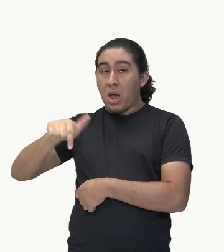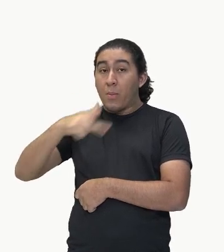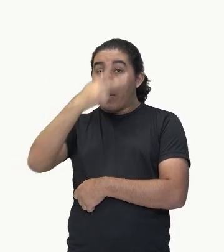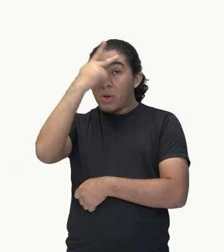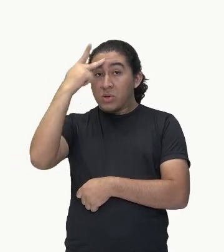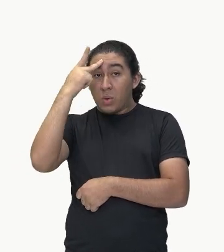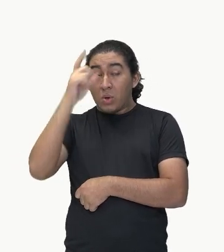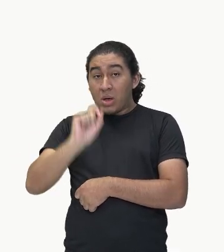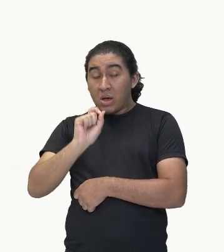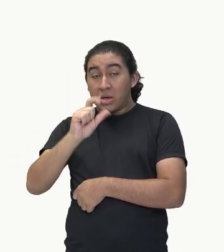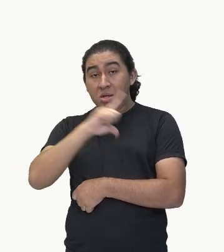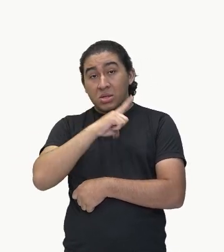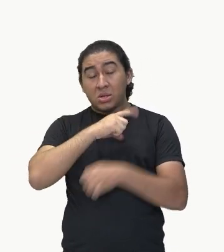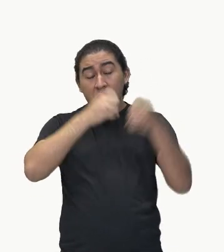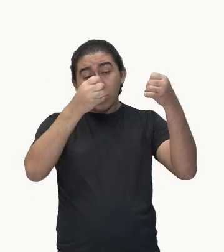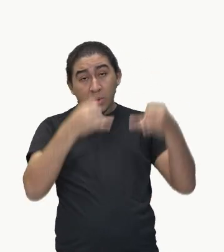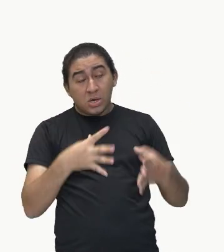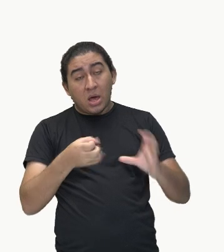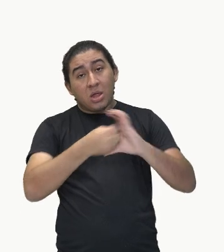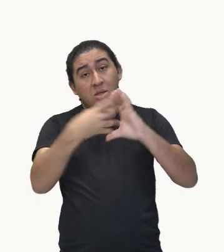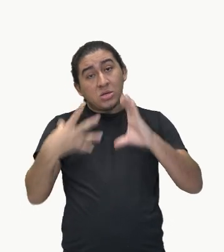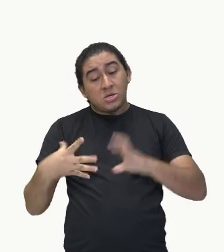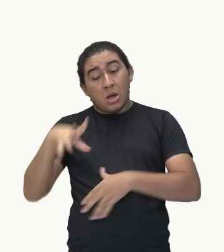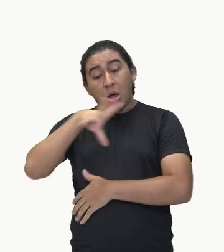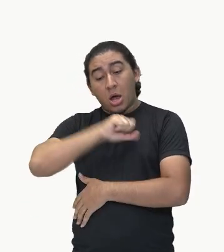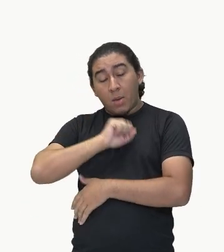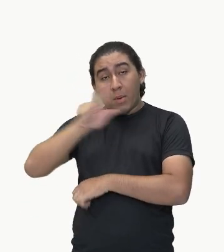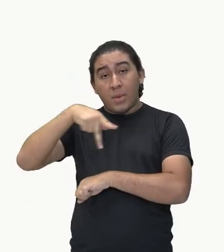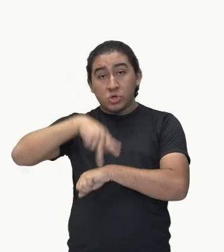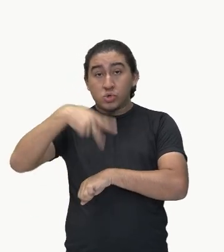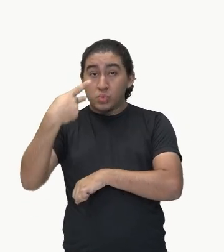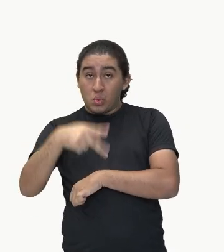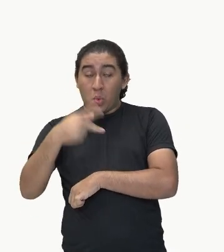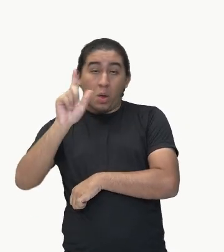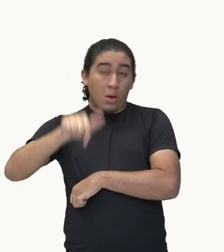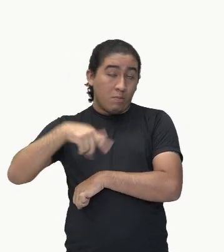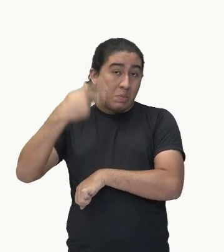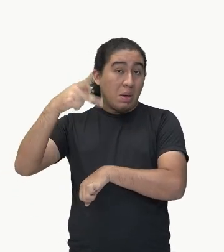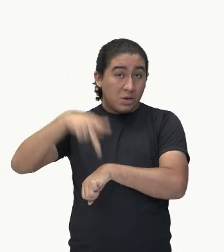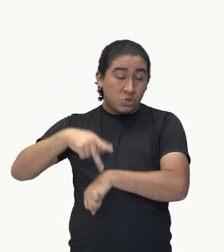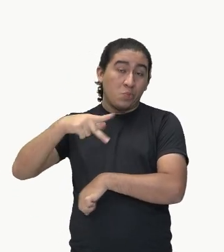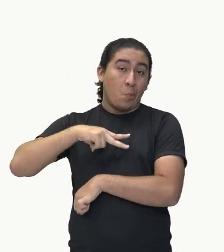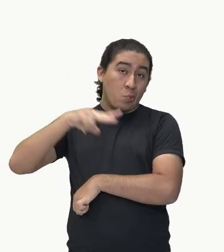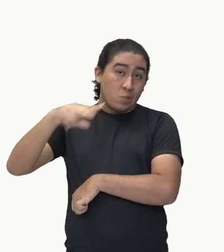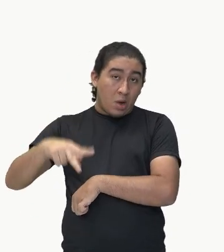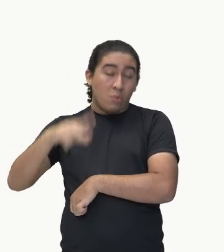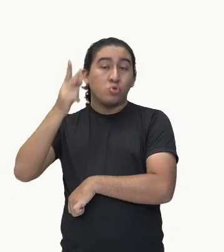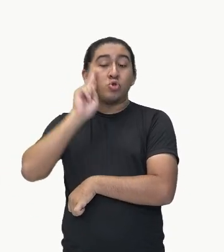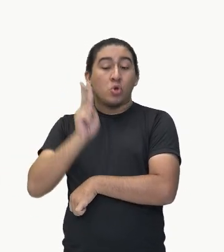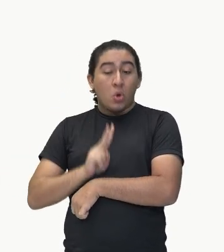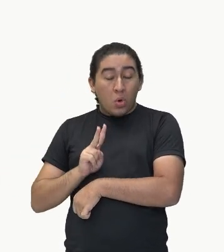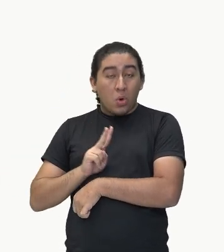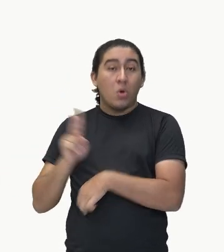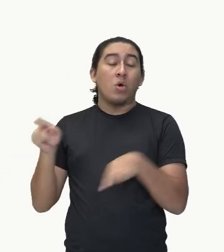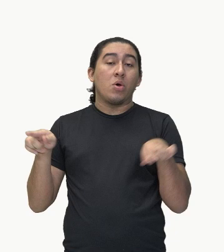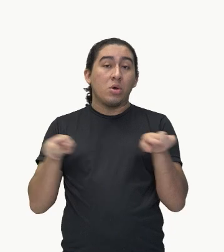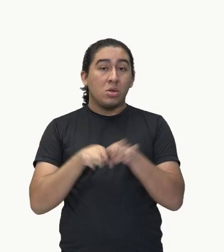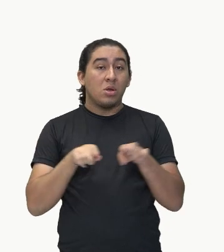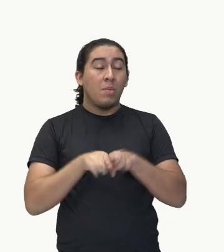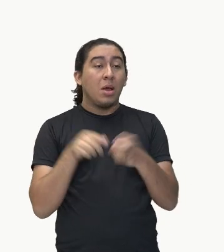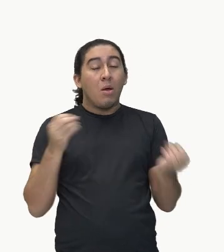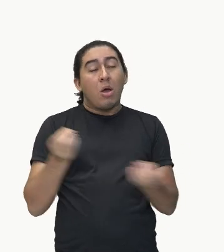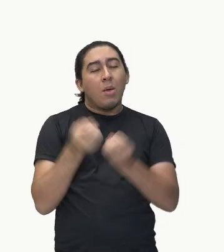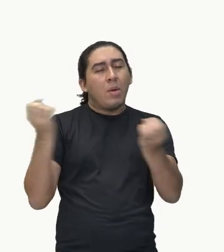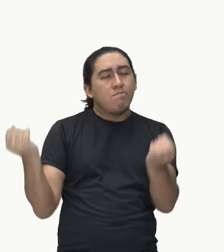as características, o amor à sua pátria, que no caso era Portugal, a história da grandiosidade